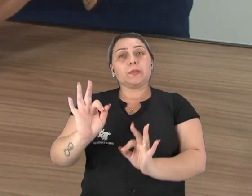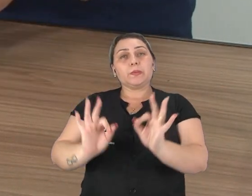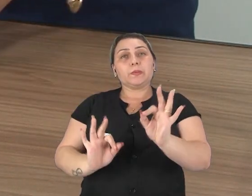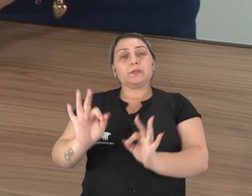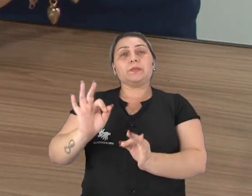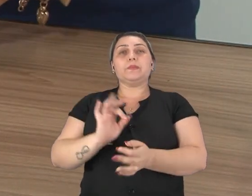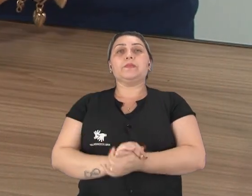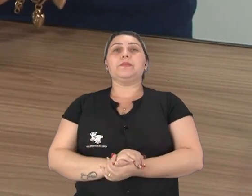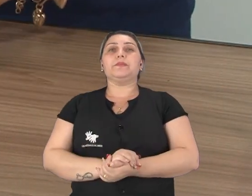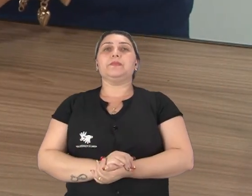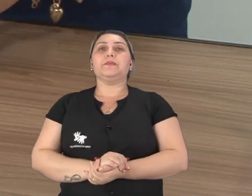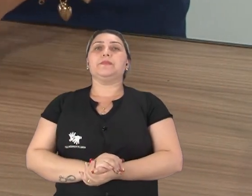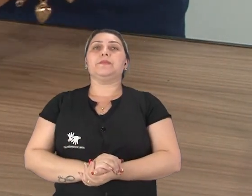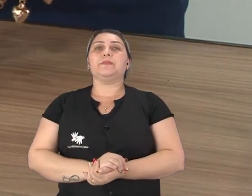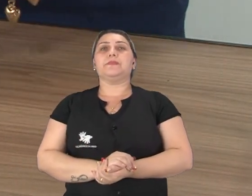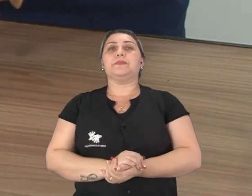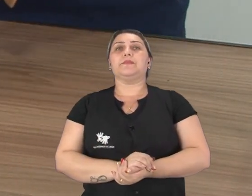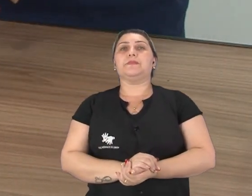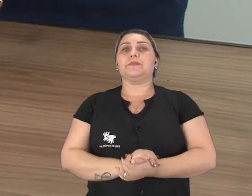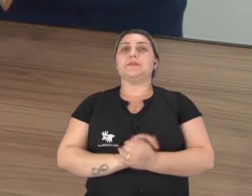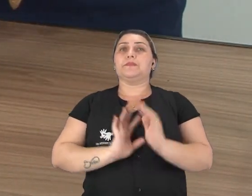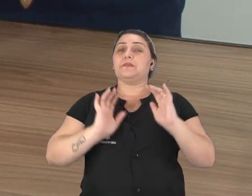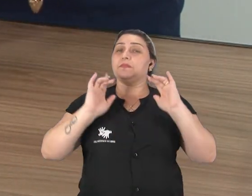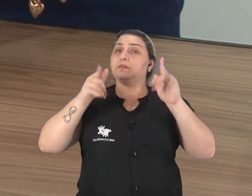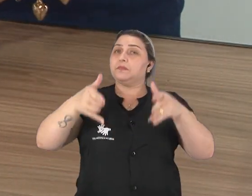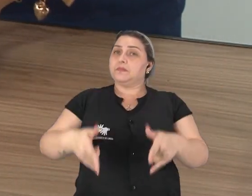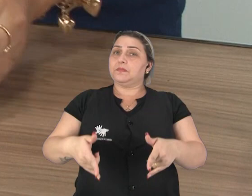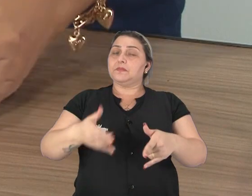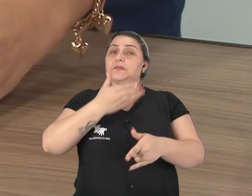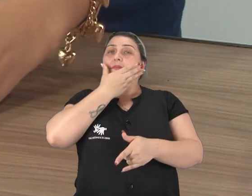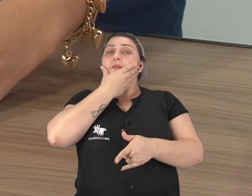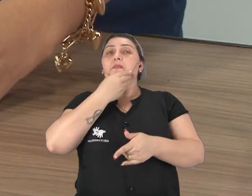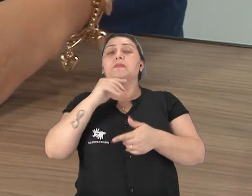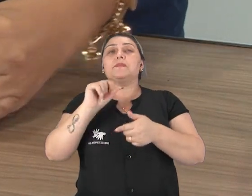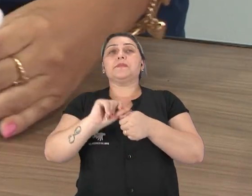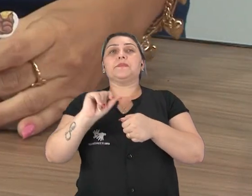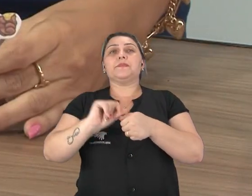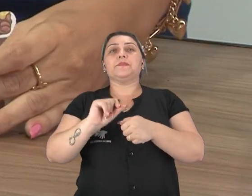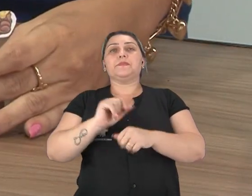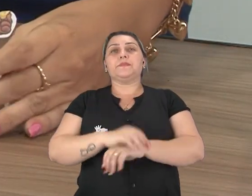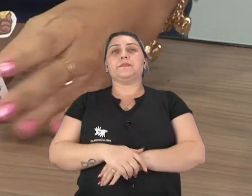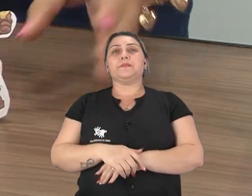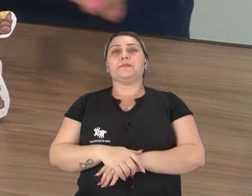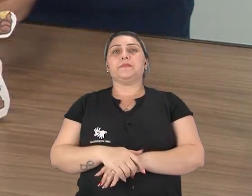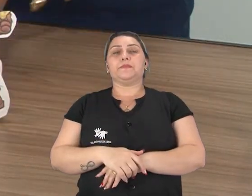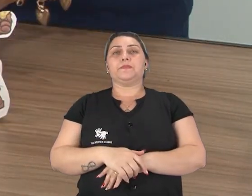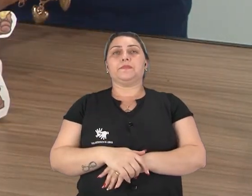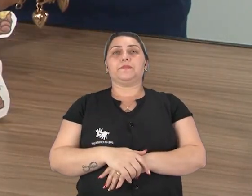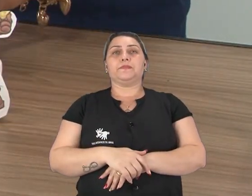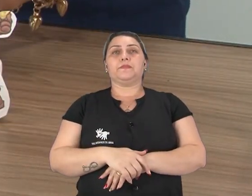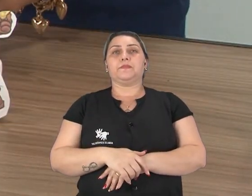feito. E a cama que o carpinteiro fez